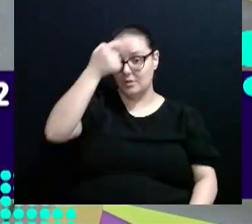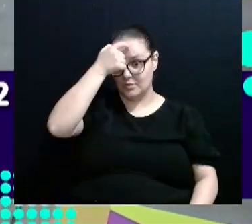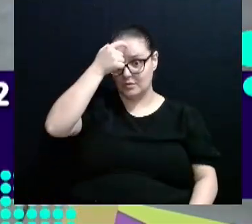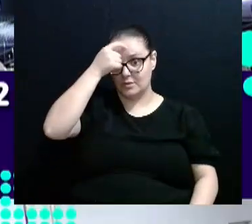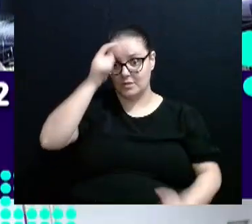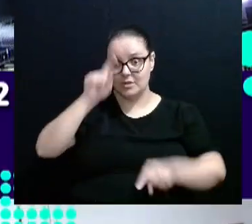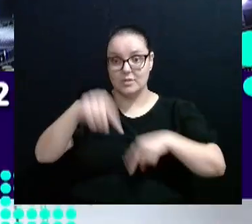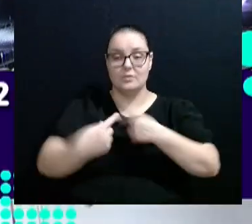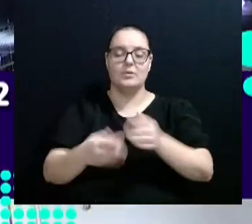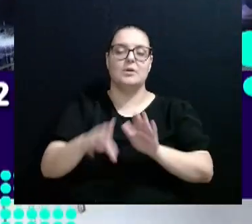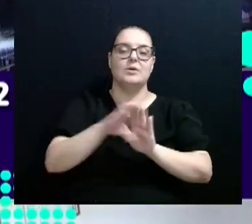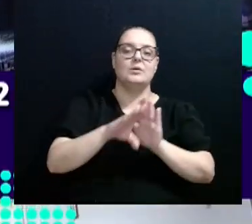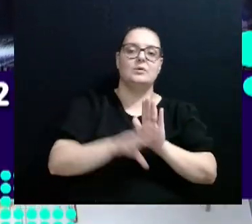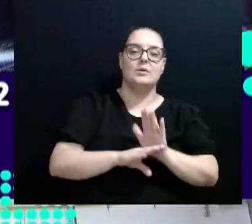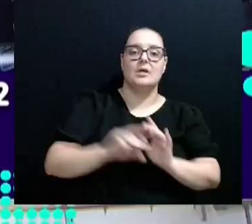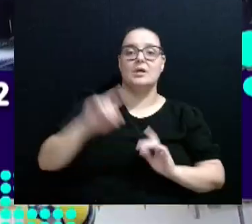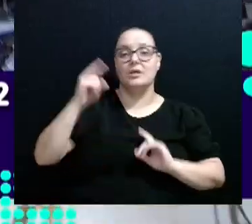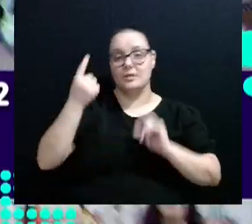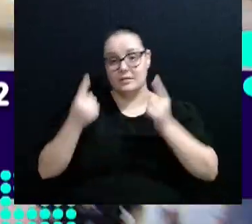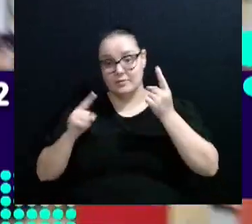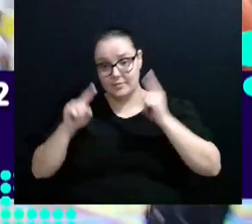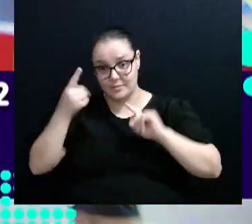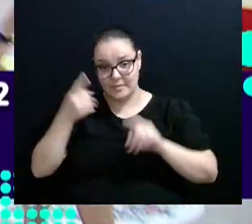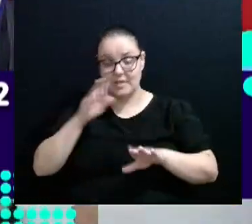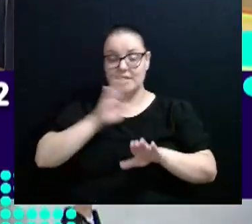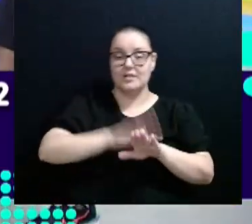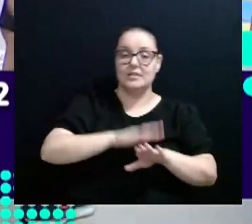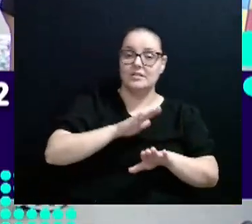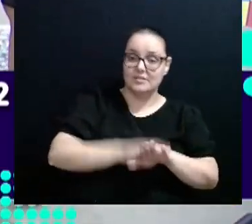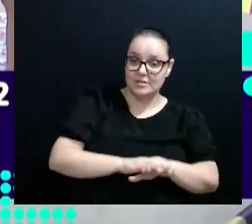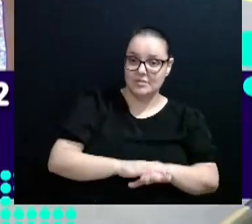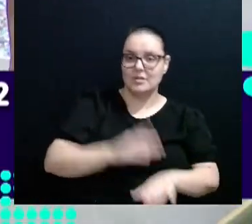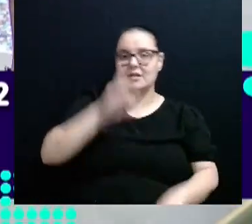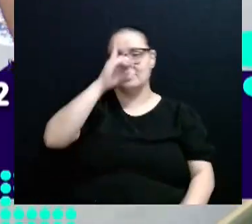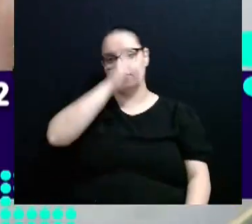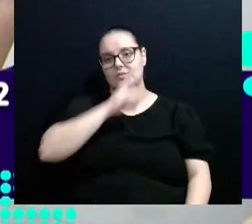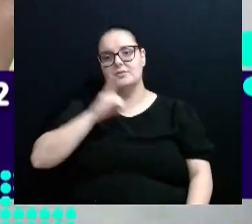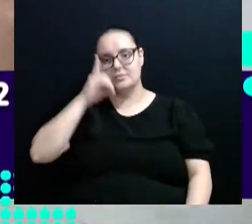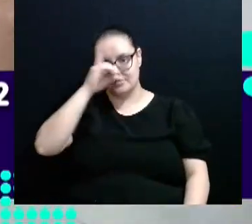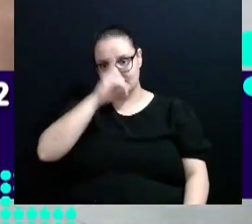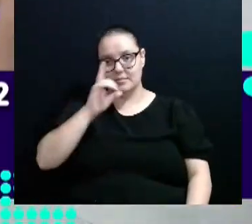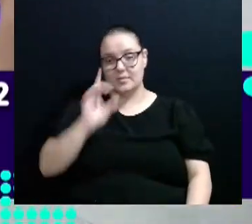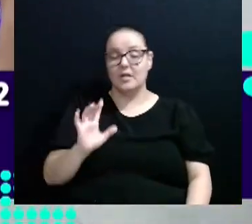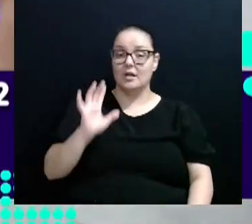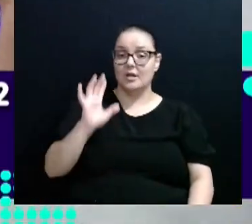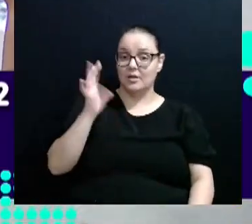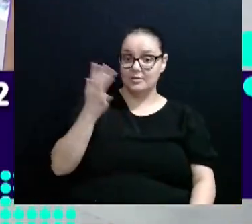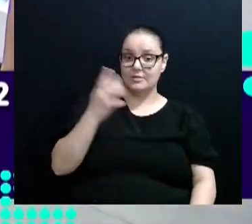em fevereiro. As atividades aos domingos acontecem das 10